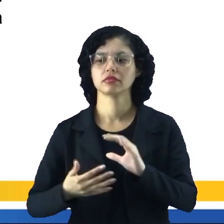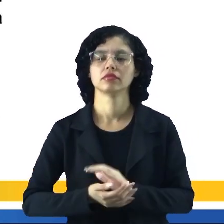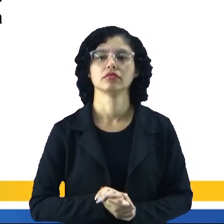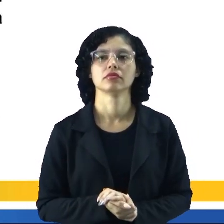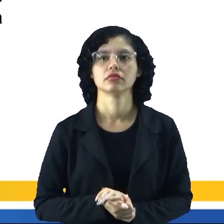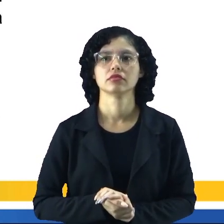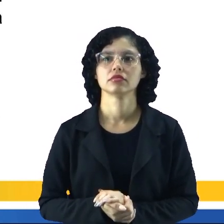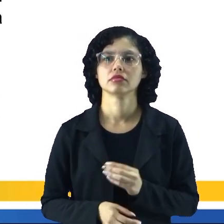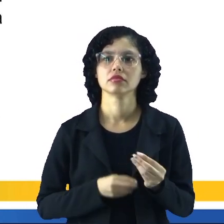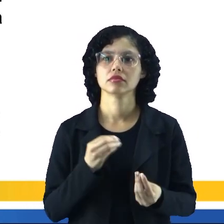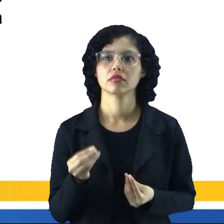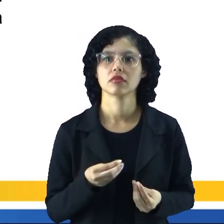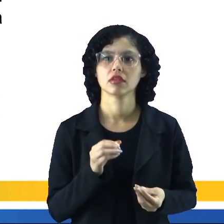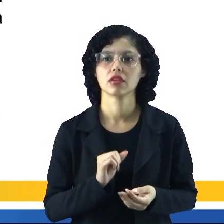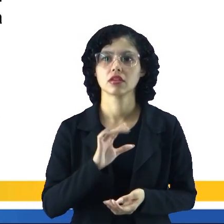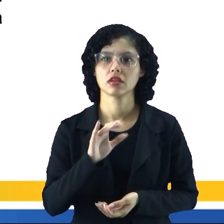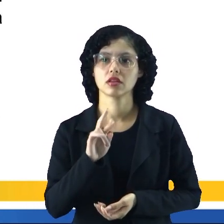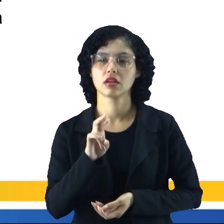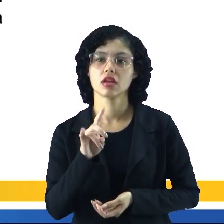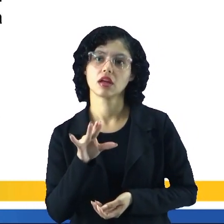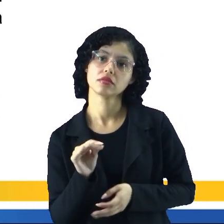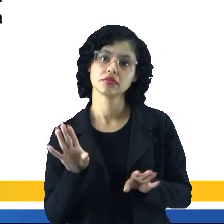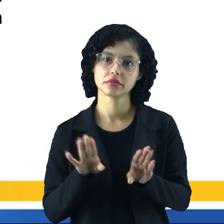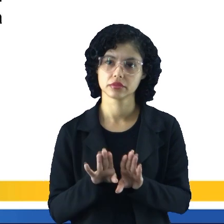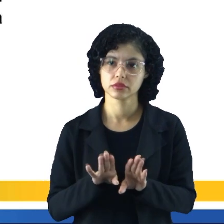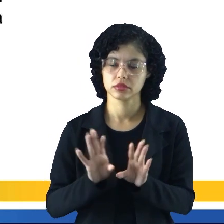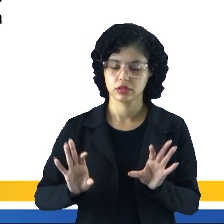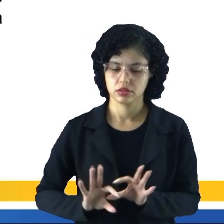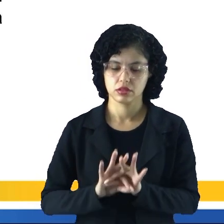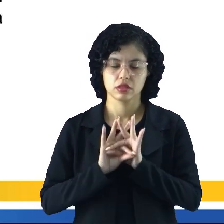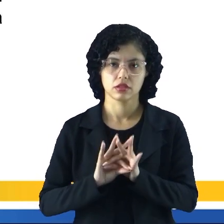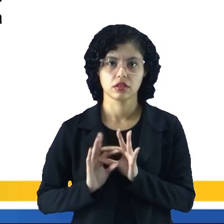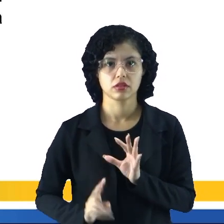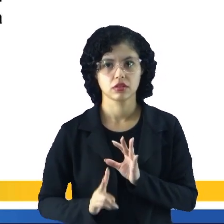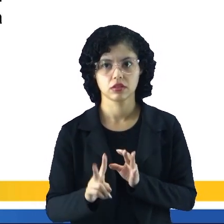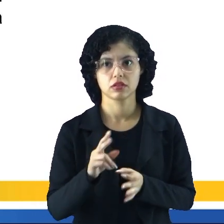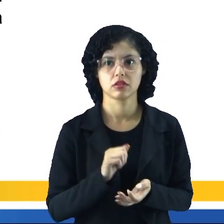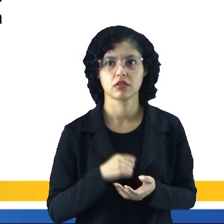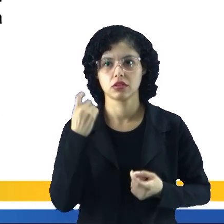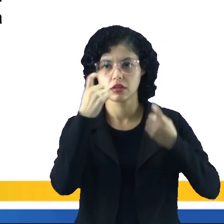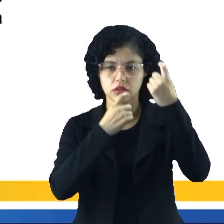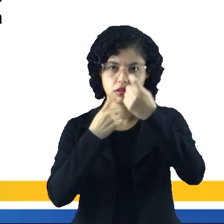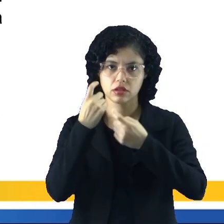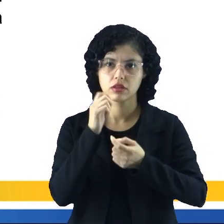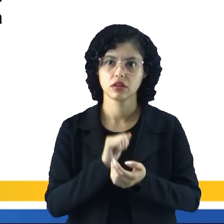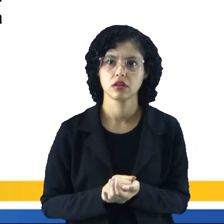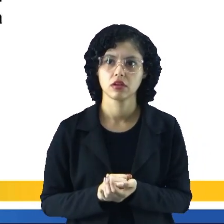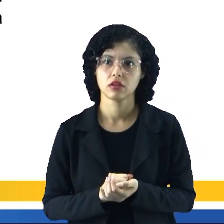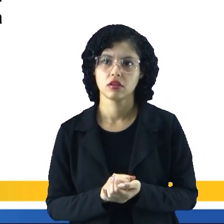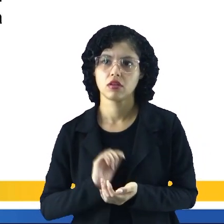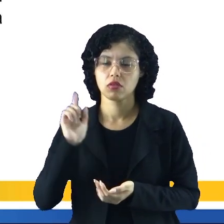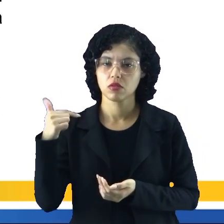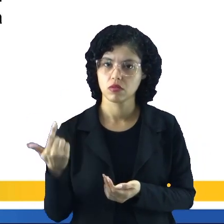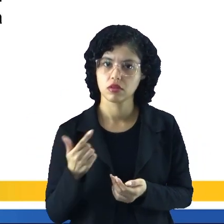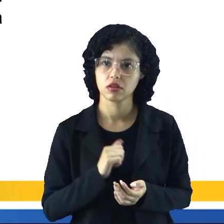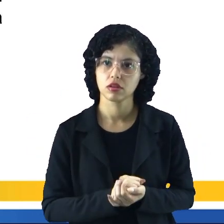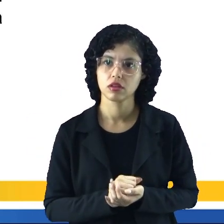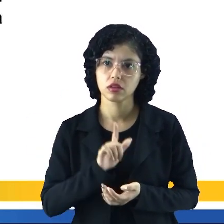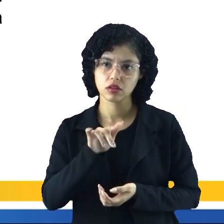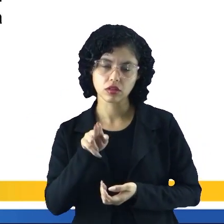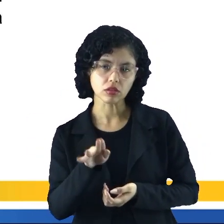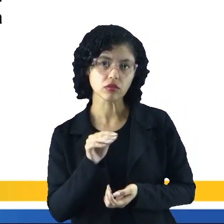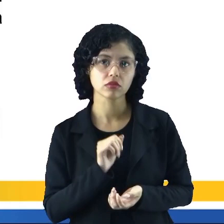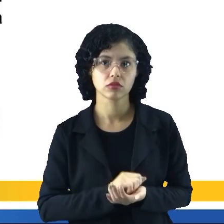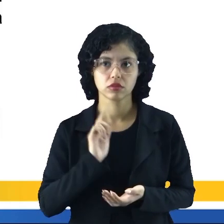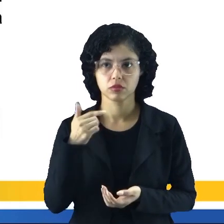várias espécies como os corvos que também criam laços duradouros se preocupam com ente querido e ficam de Lu